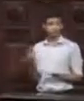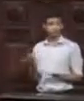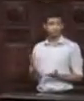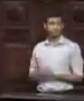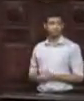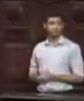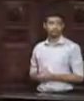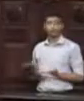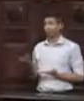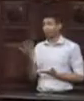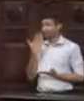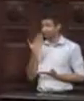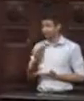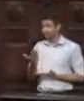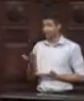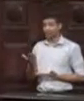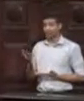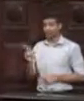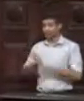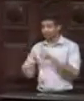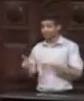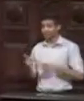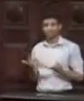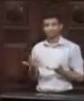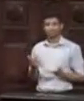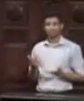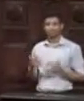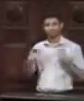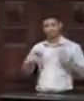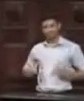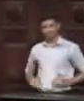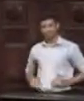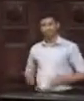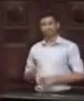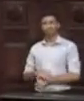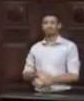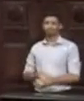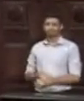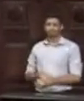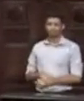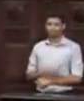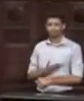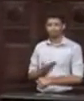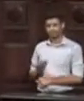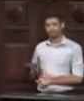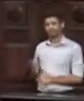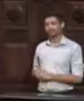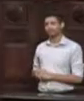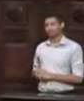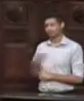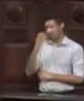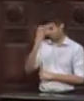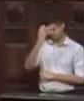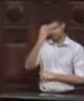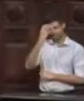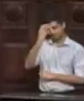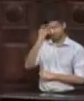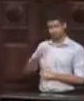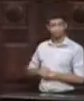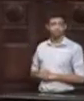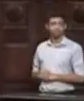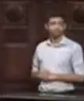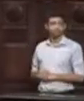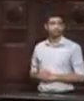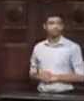qualquer cidadão e cidadã chega à conclusão de que há uma responsabilidade muito grande da